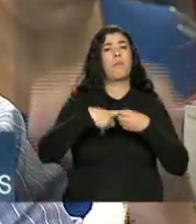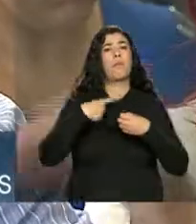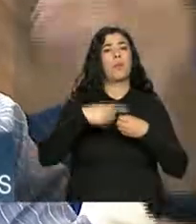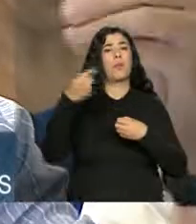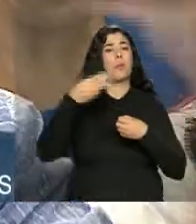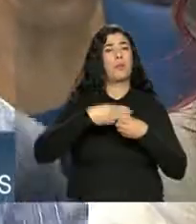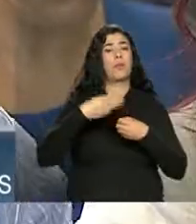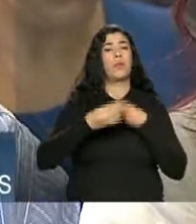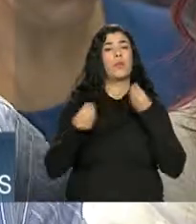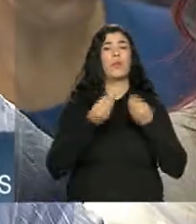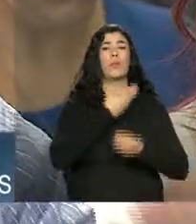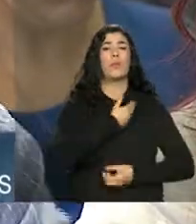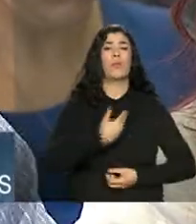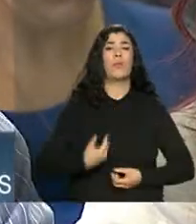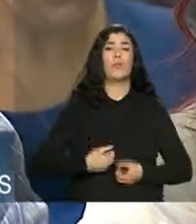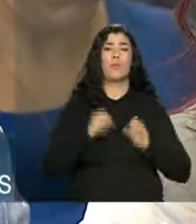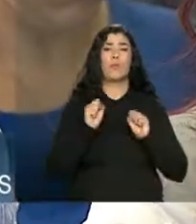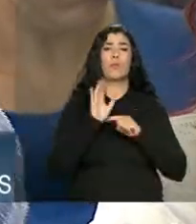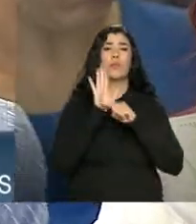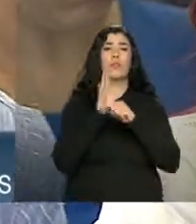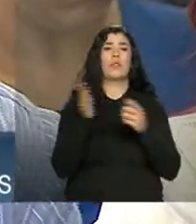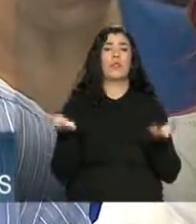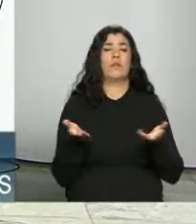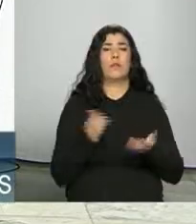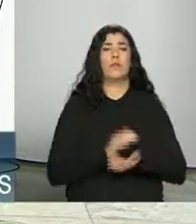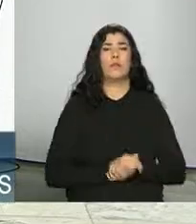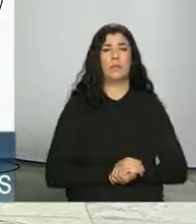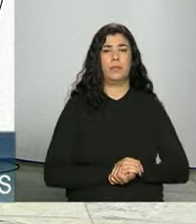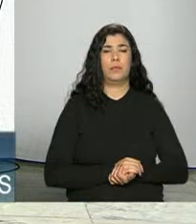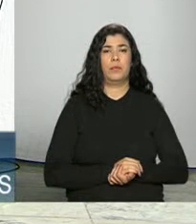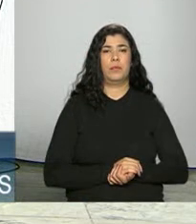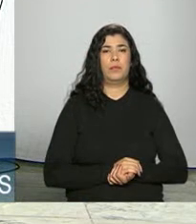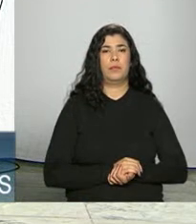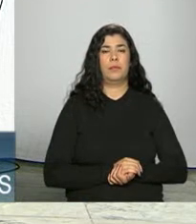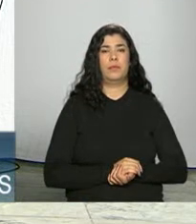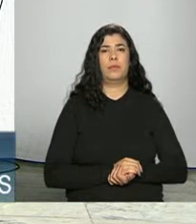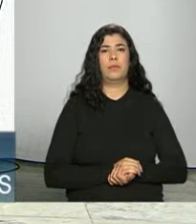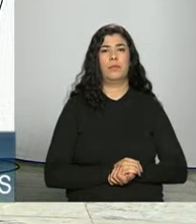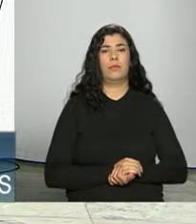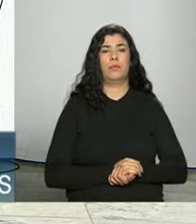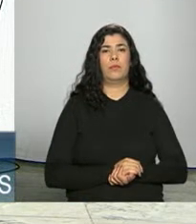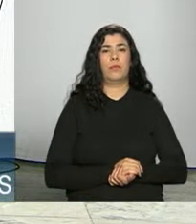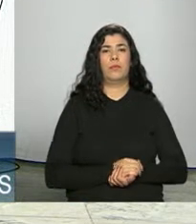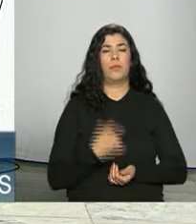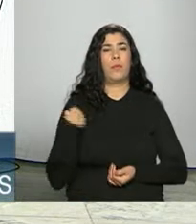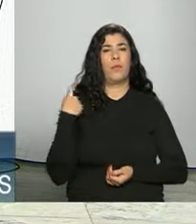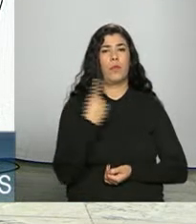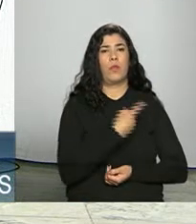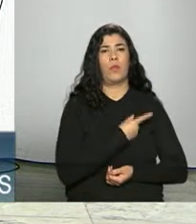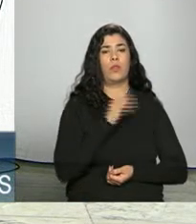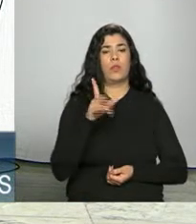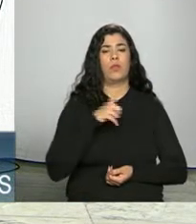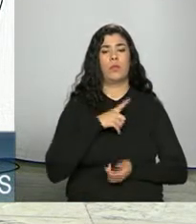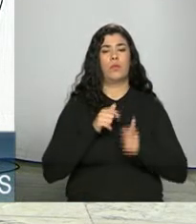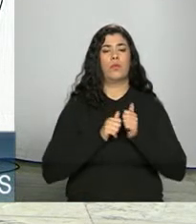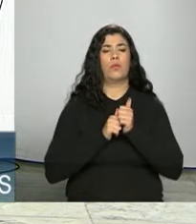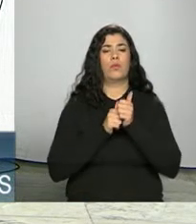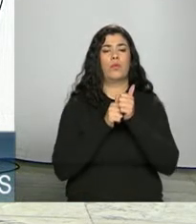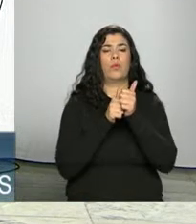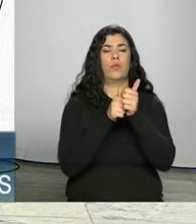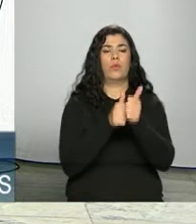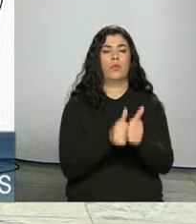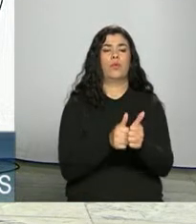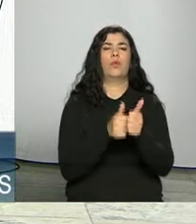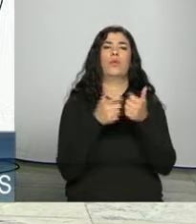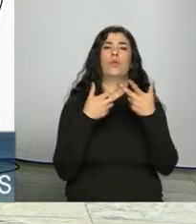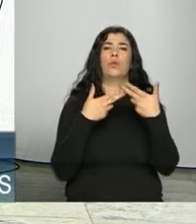o que que o governo pode fazer agora para ela obrigado e deixa eu nós estamos acompanhando essa questão